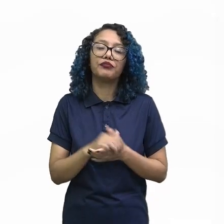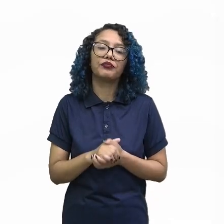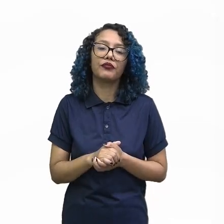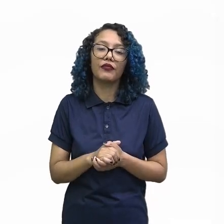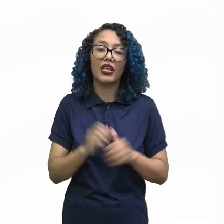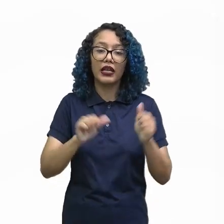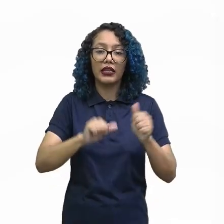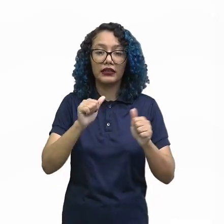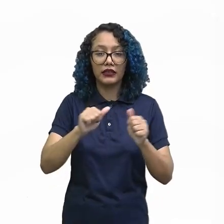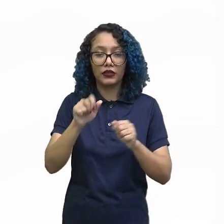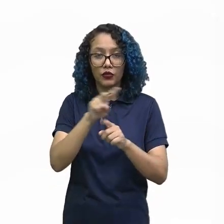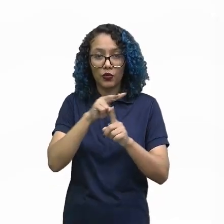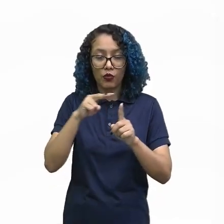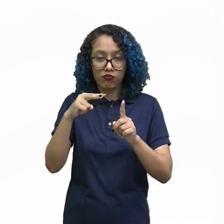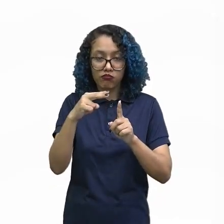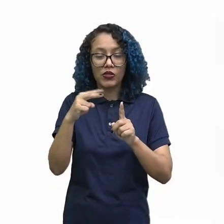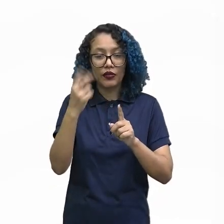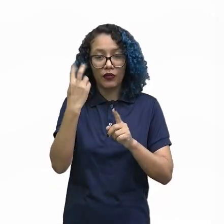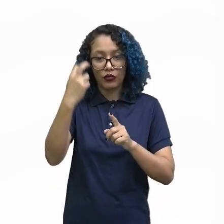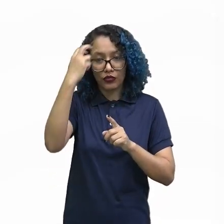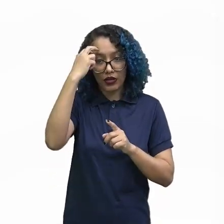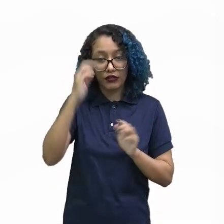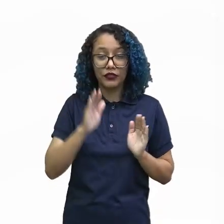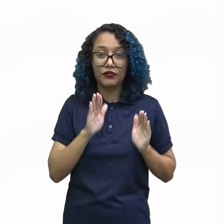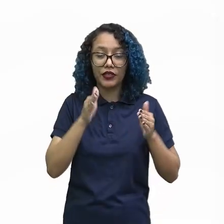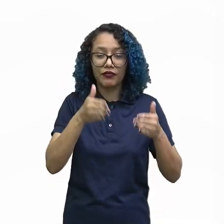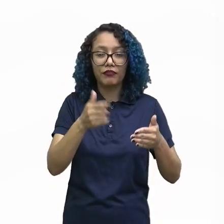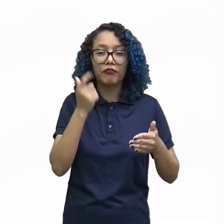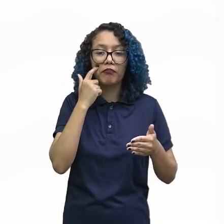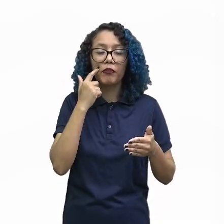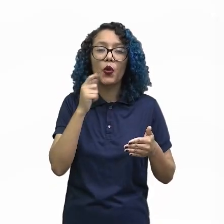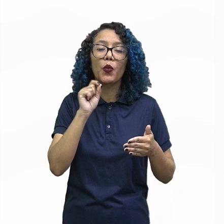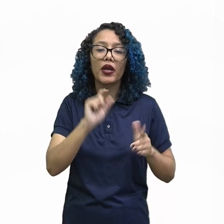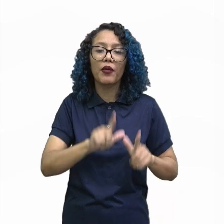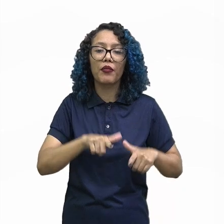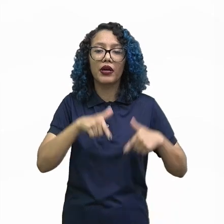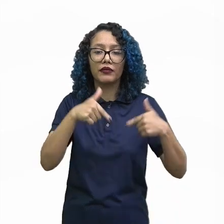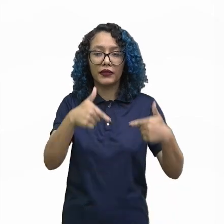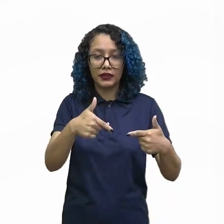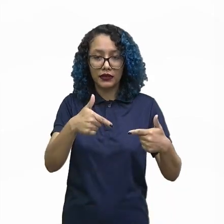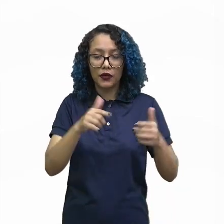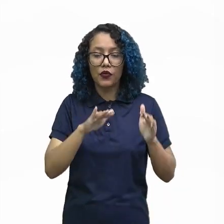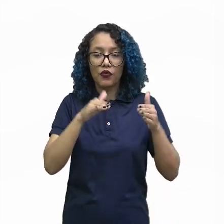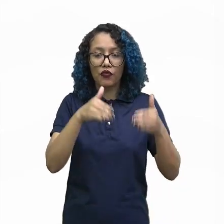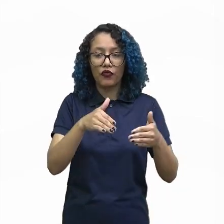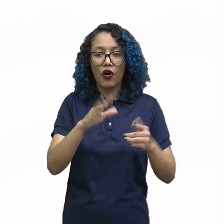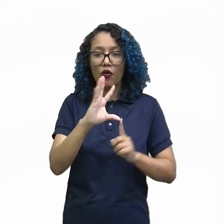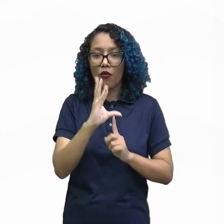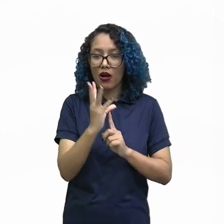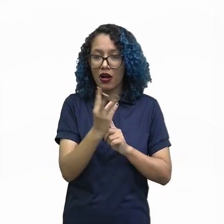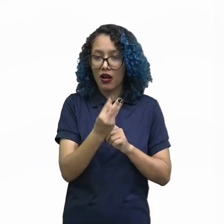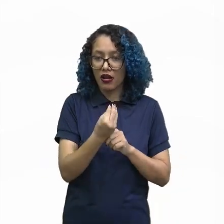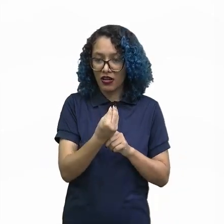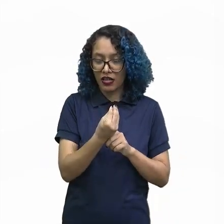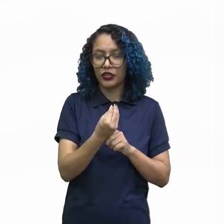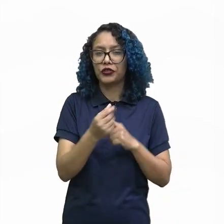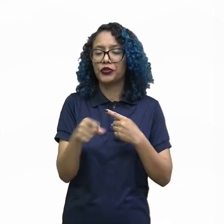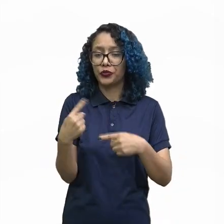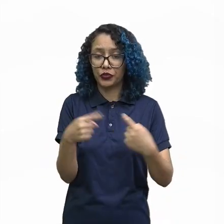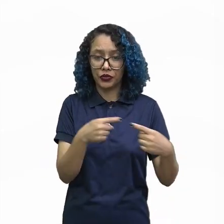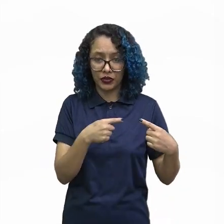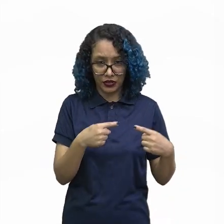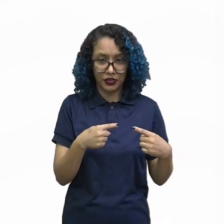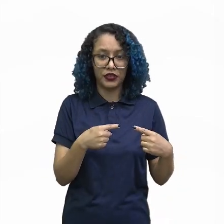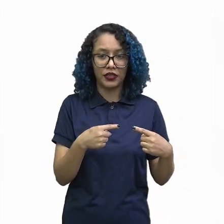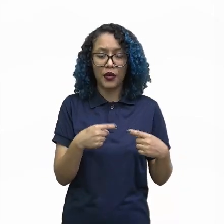perspectiva das manifestações, e dentro das manifestações eu vou olhar a questão artística,